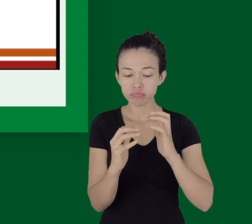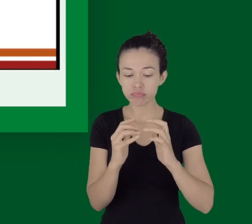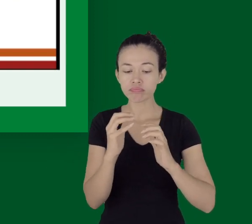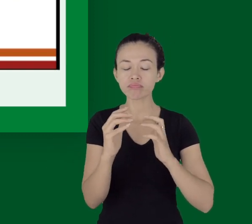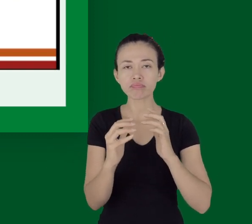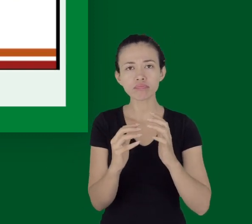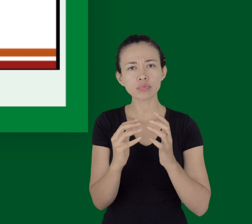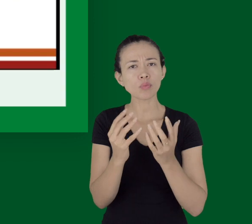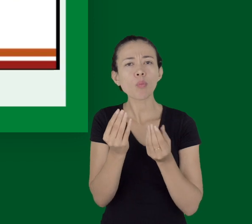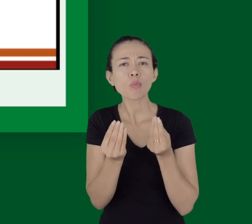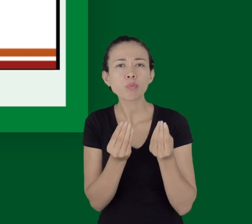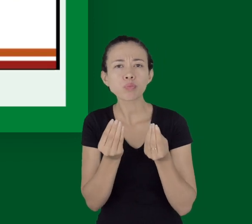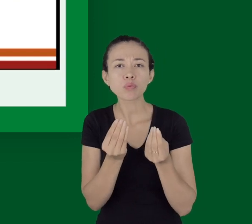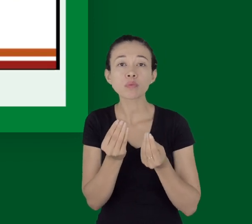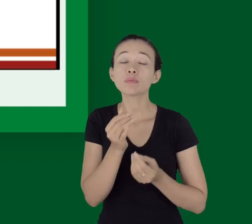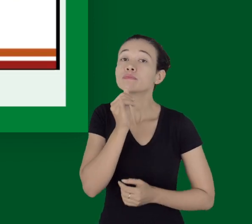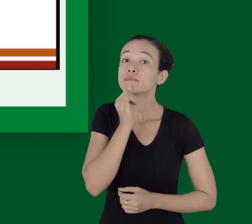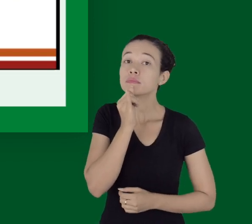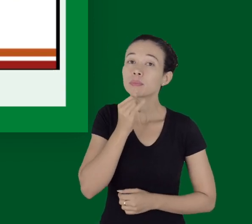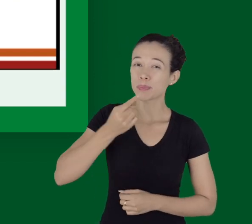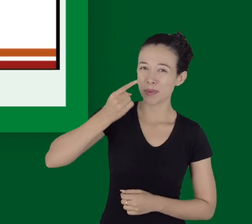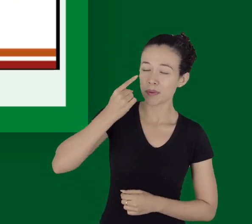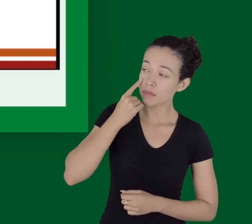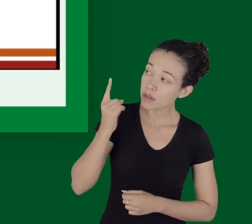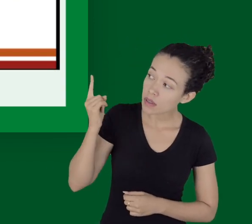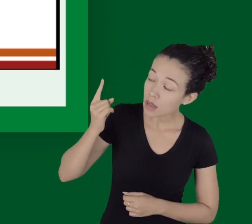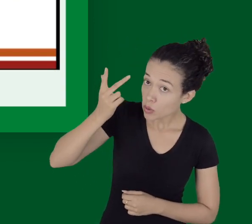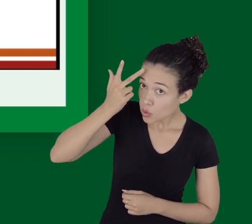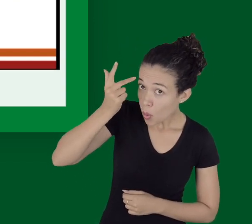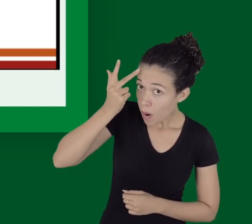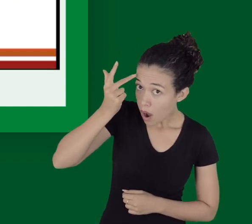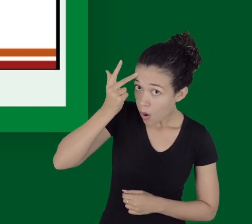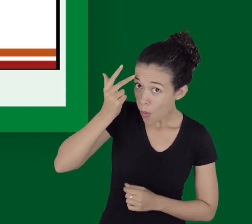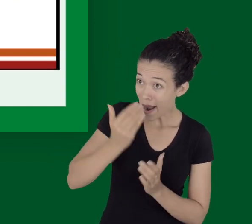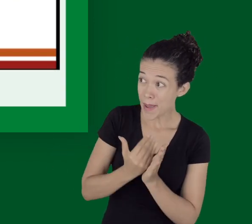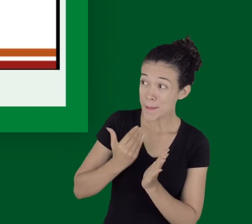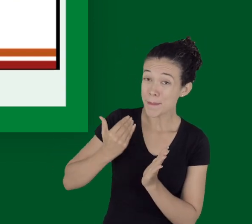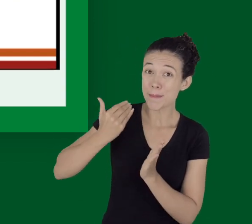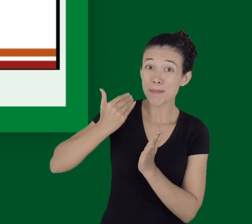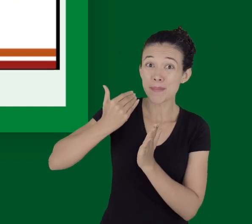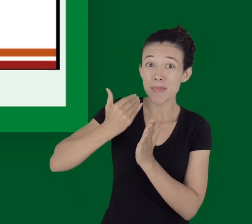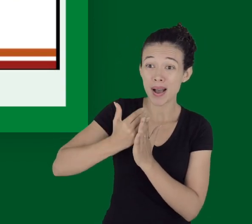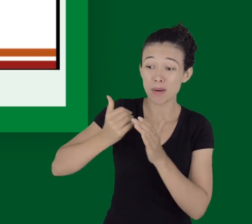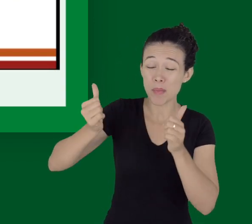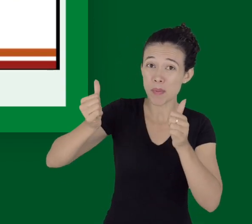esse processo ele avança o seu gradiente de normalidade. Então, por exemplo, se eu tenho